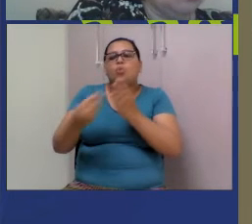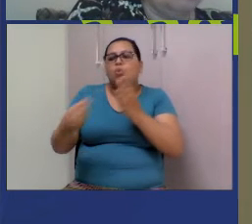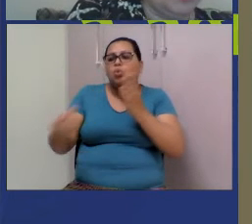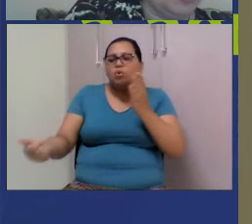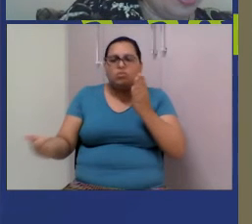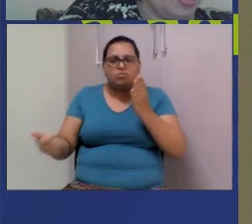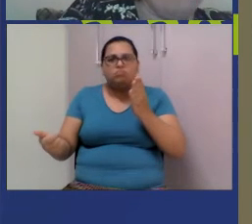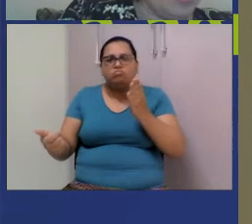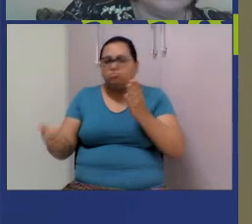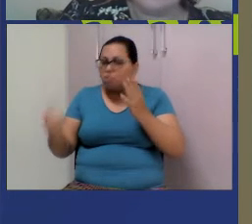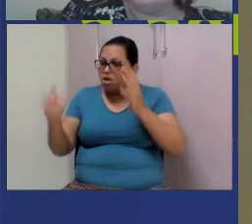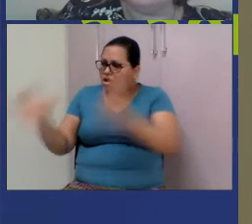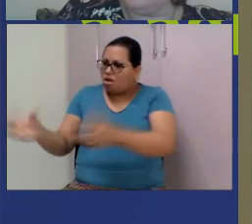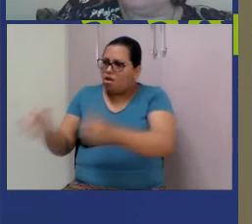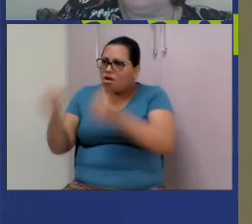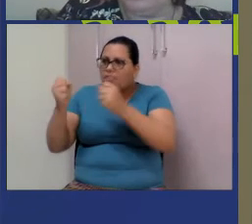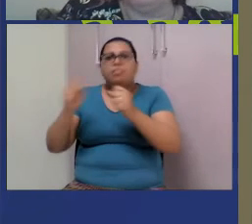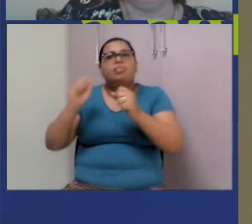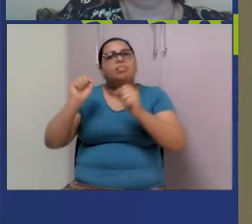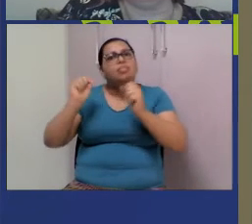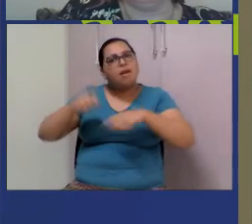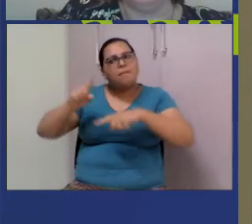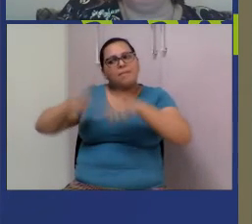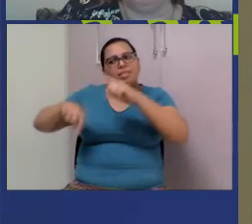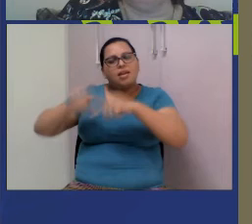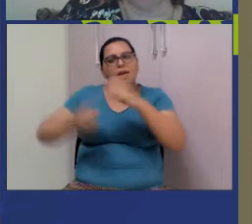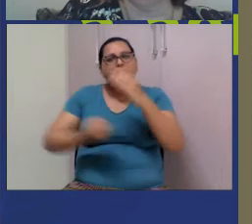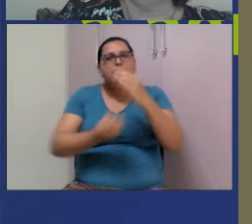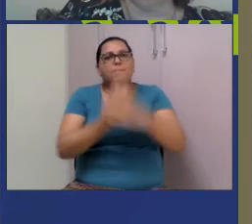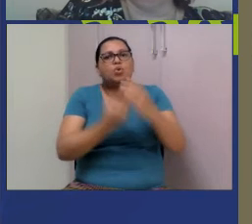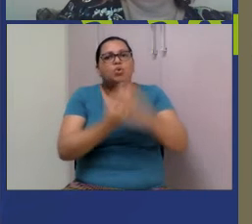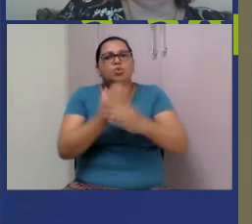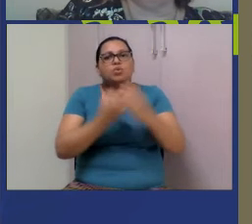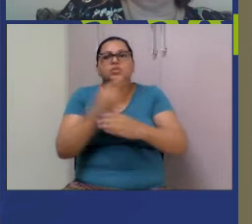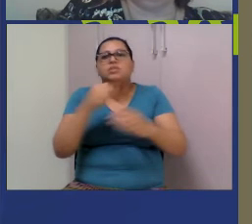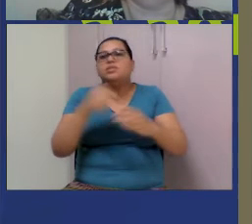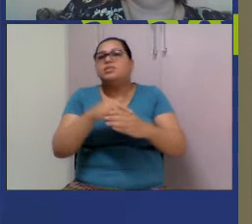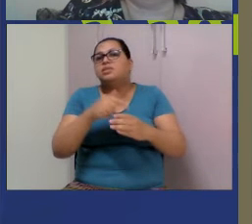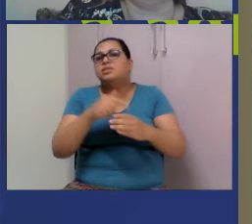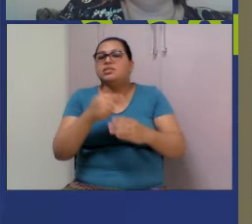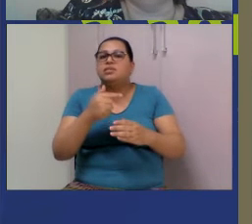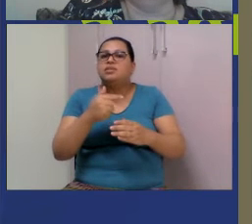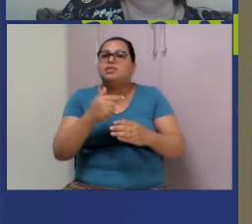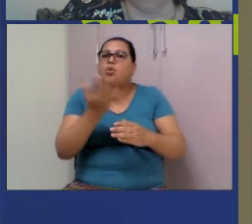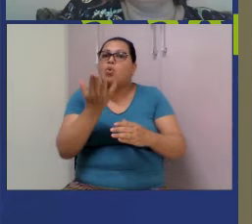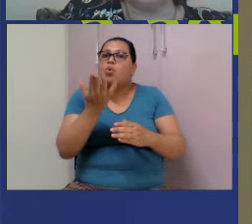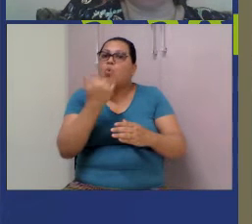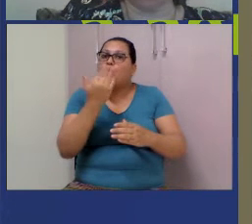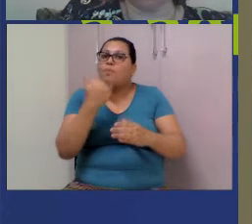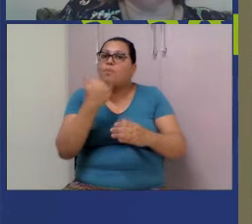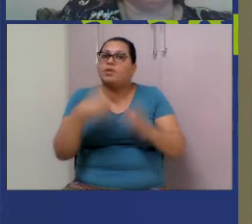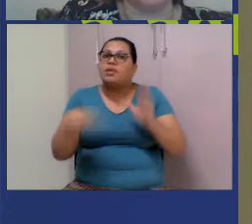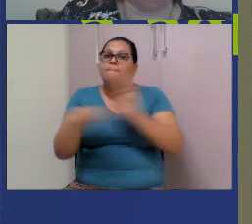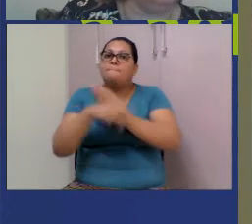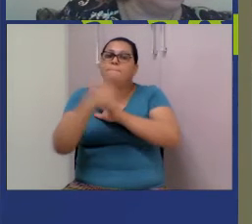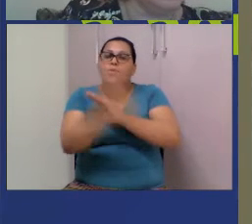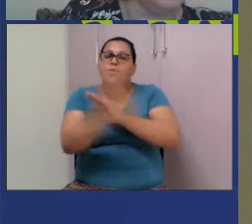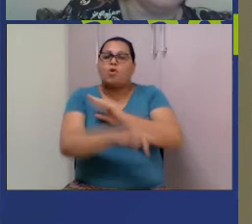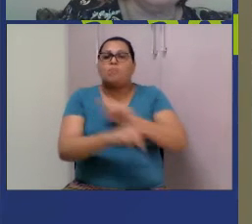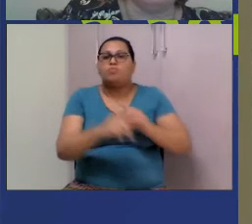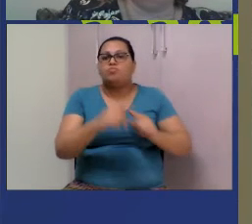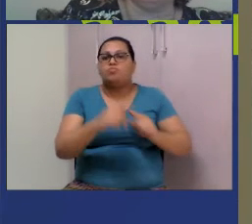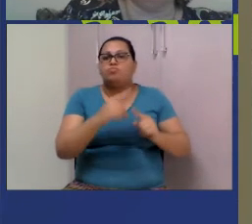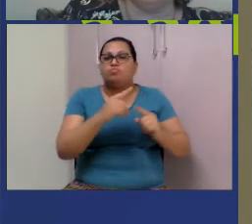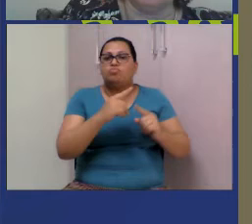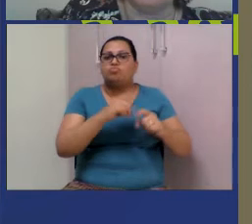eu preciso ver, é verdade que eu tenho essa enzima? Então, isso aí está no projeto de doutorado, que